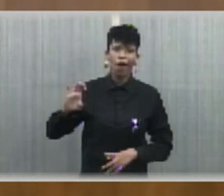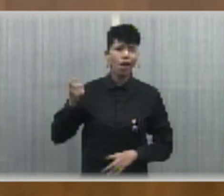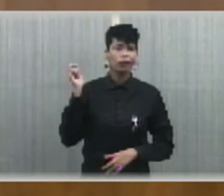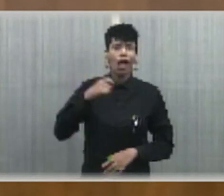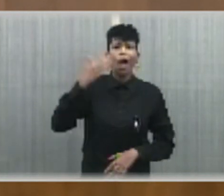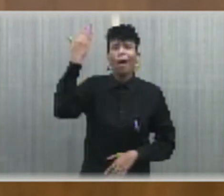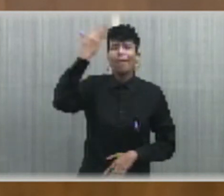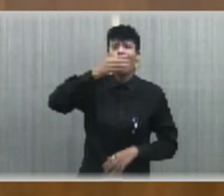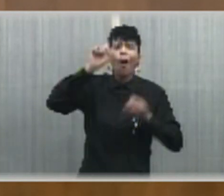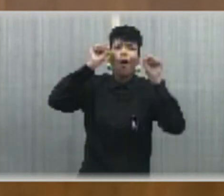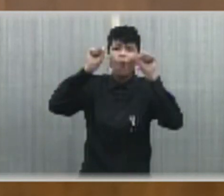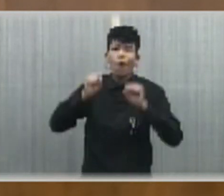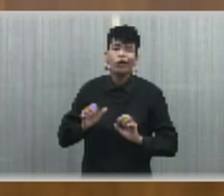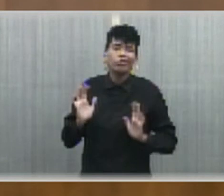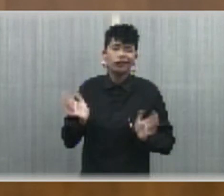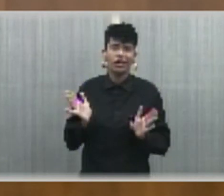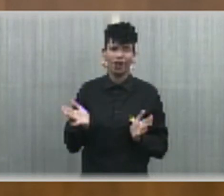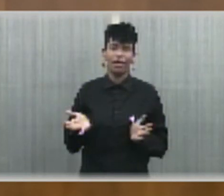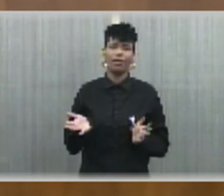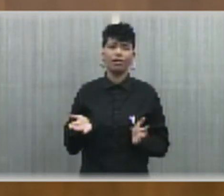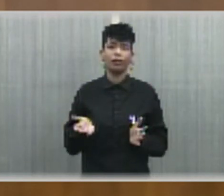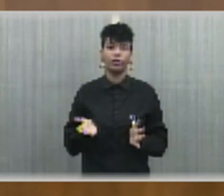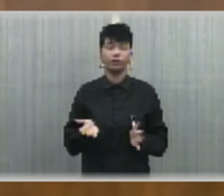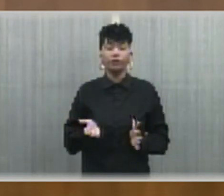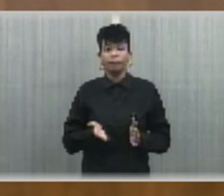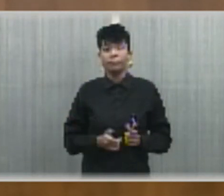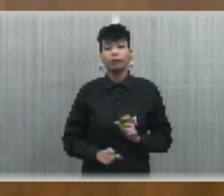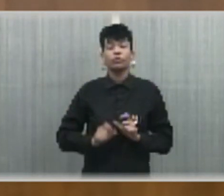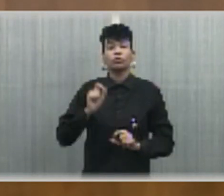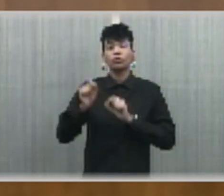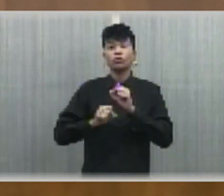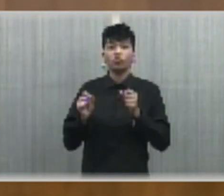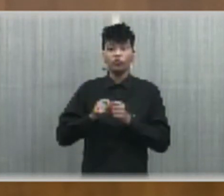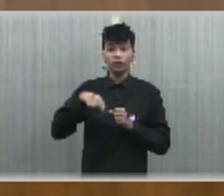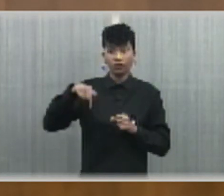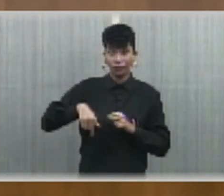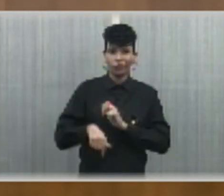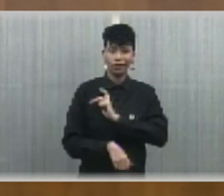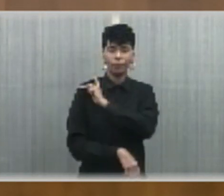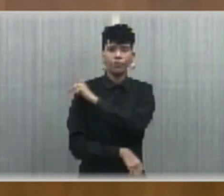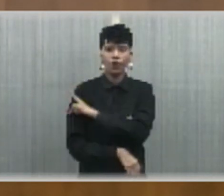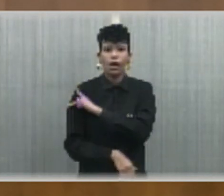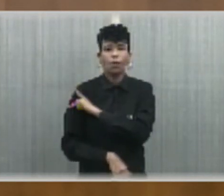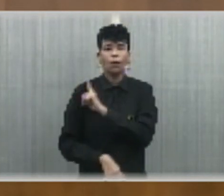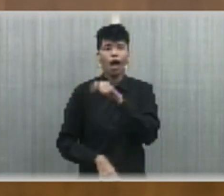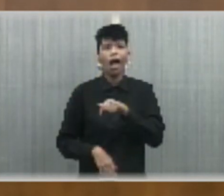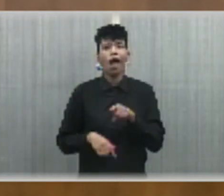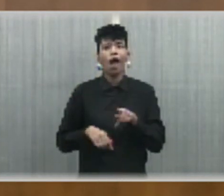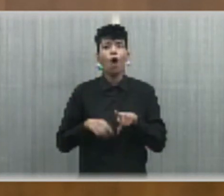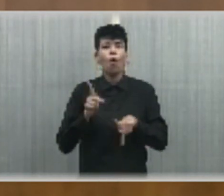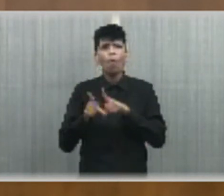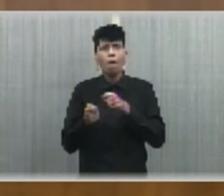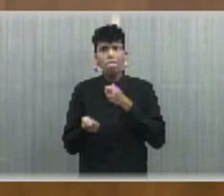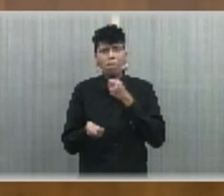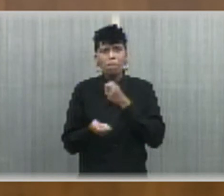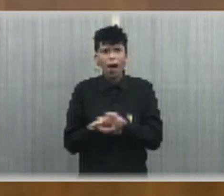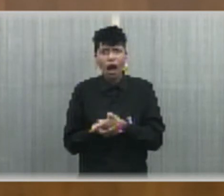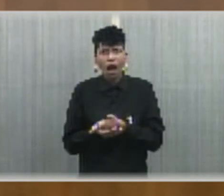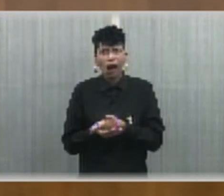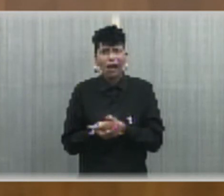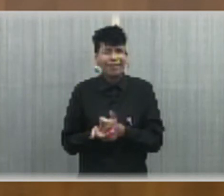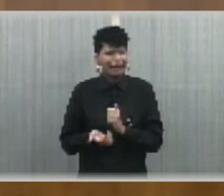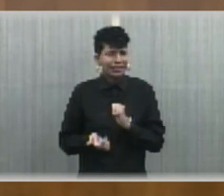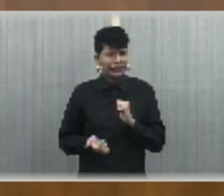sim, que faz do Piauí, as pessoas do Piauí, pagar uma das